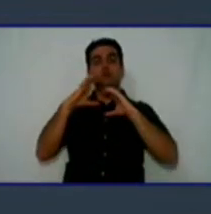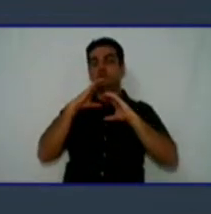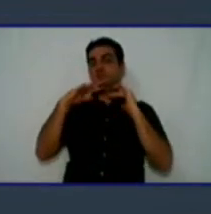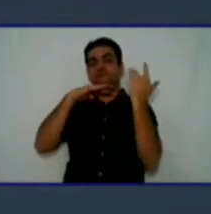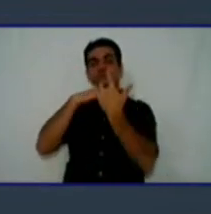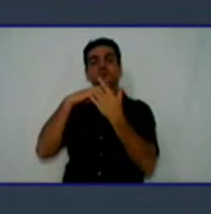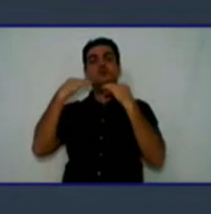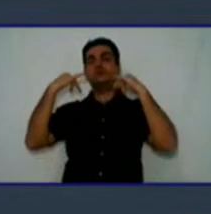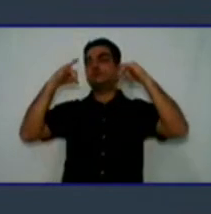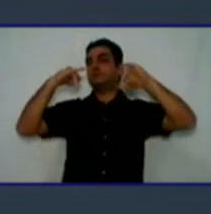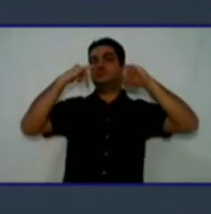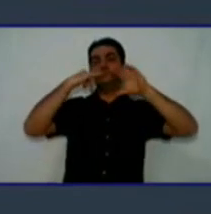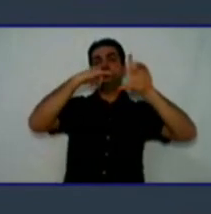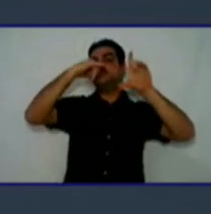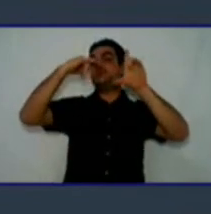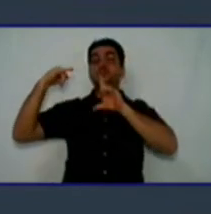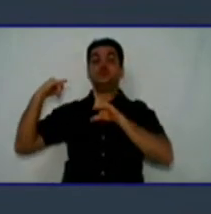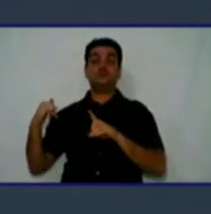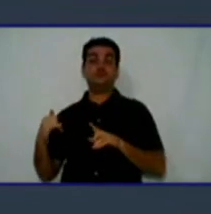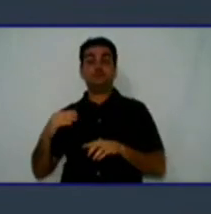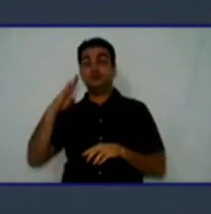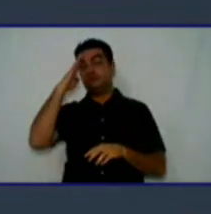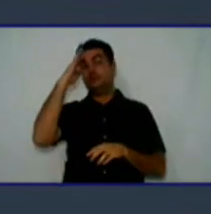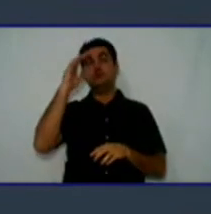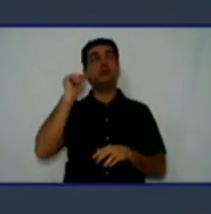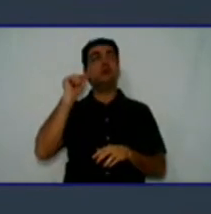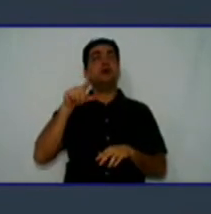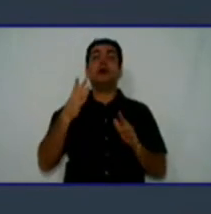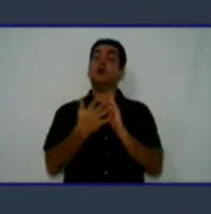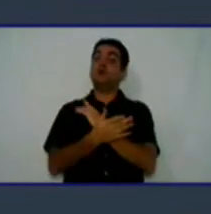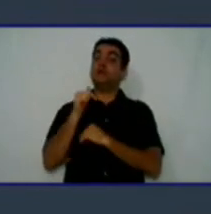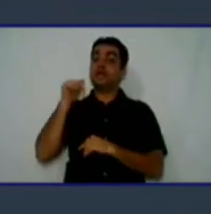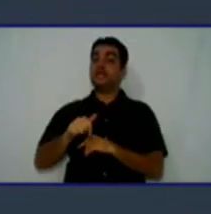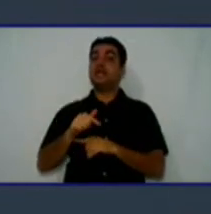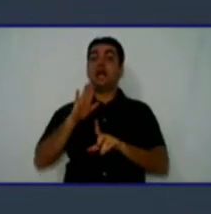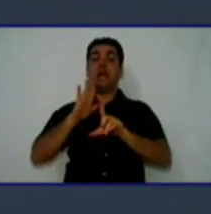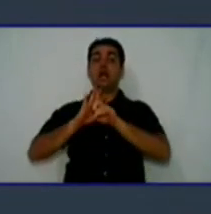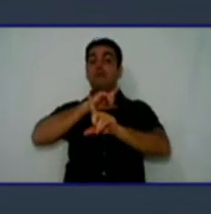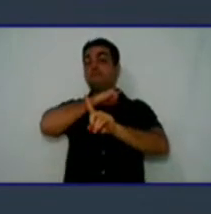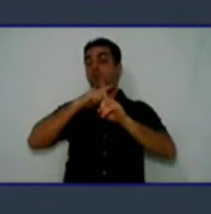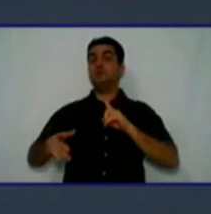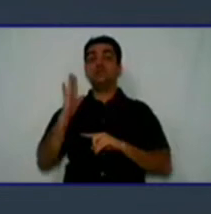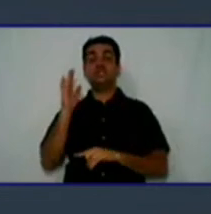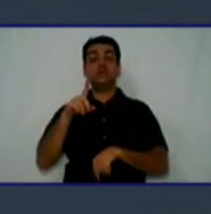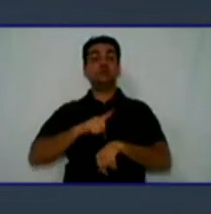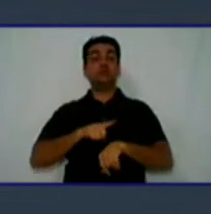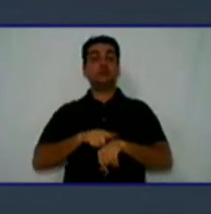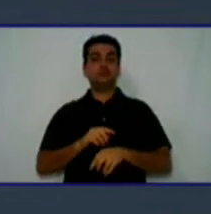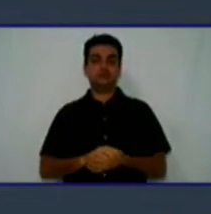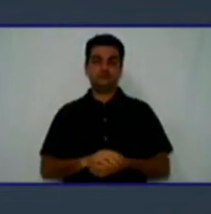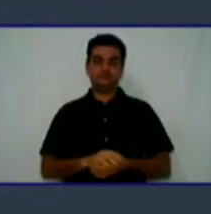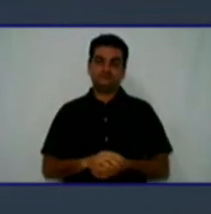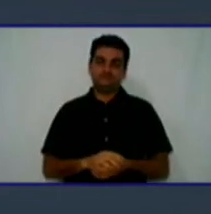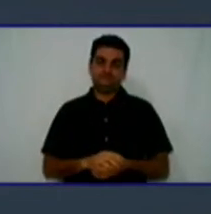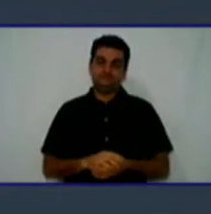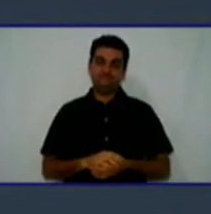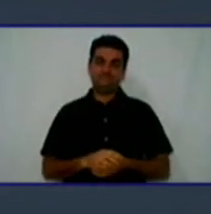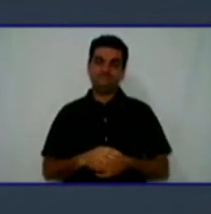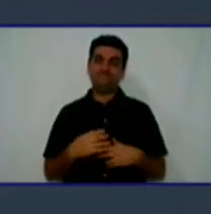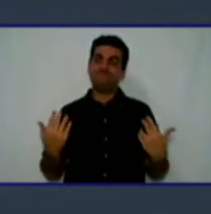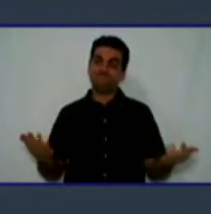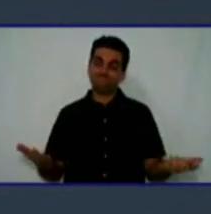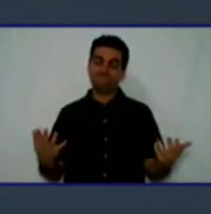da propaganda, especialmente aqueles vedados no período crítico. E aí, prossigo